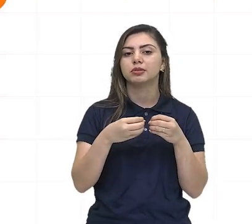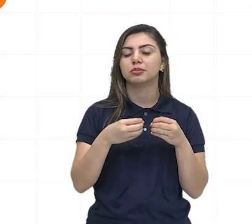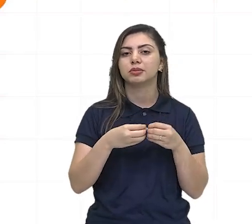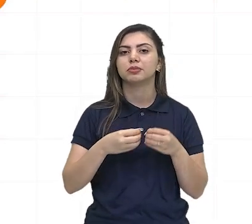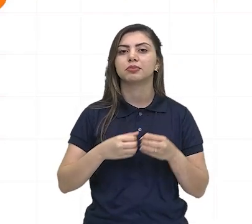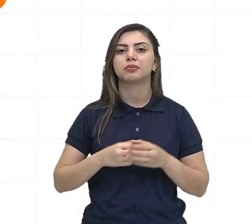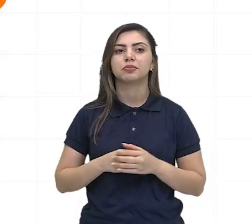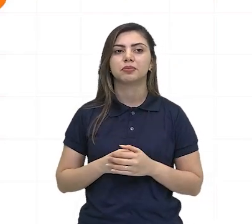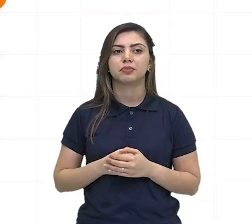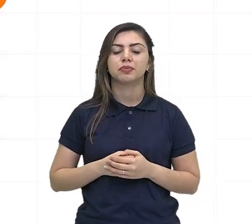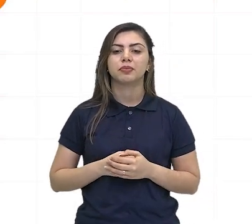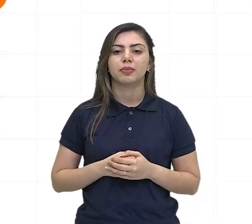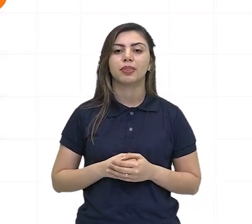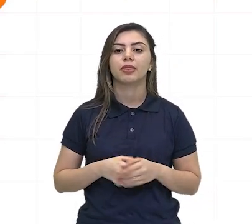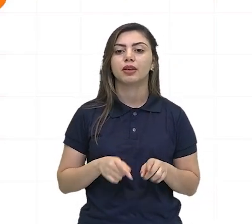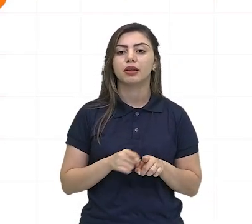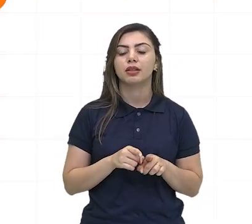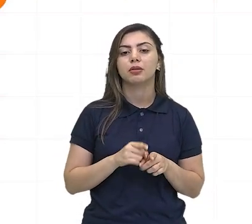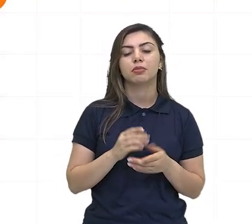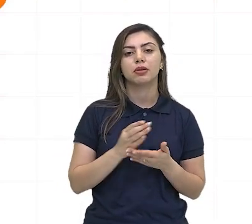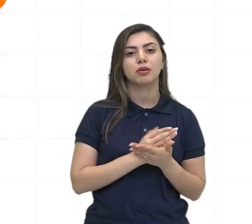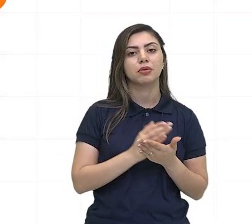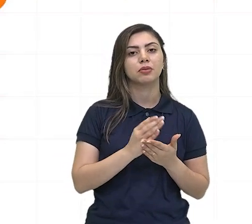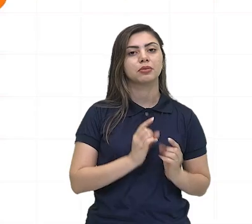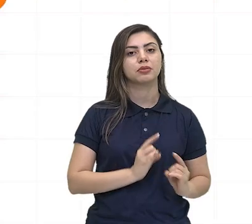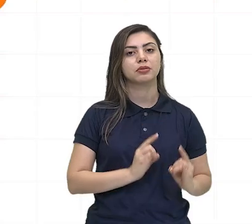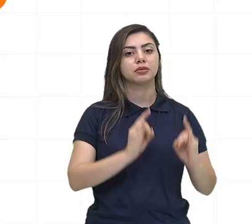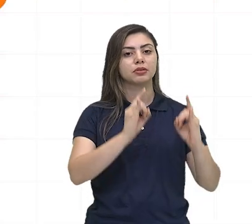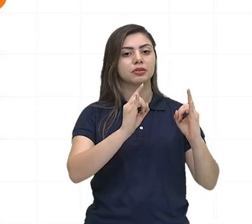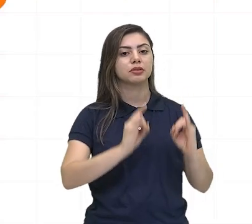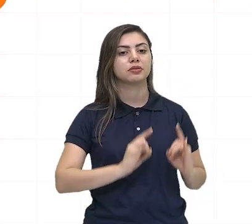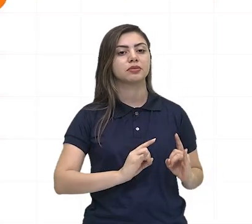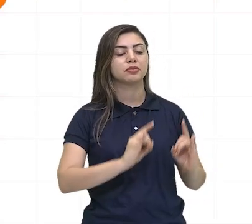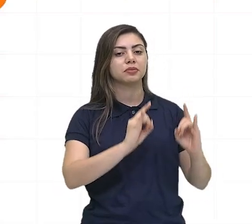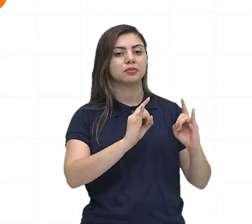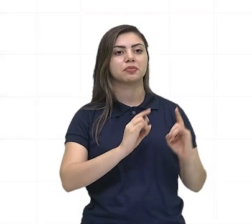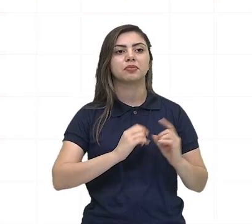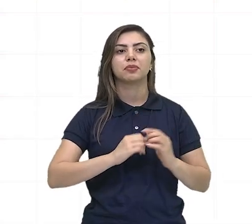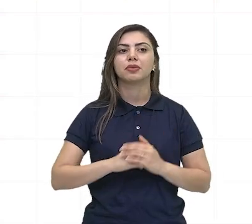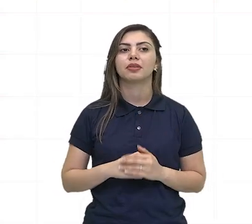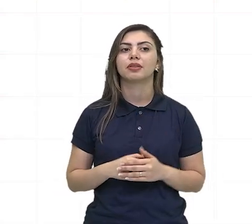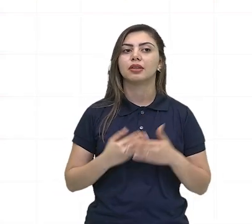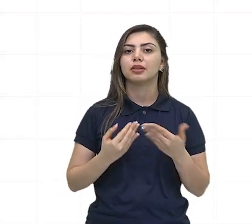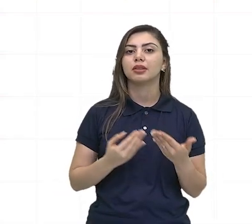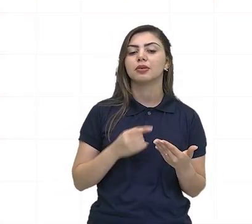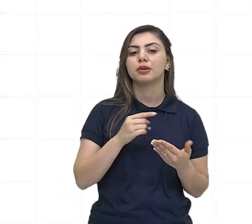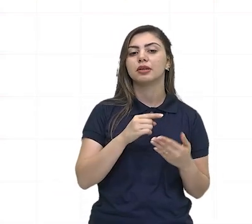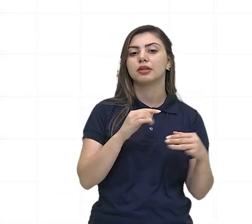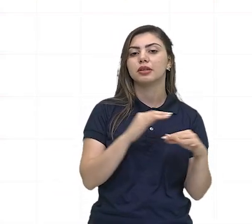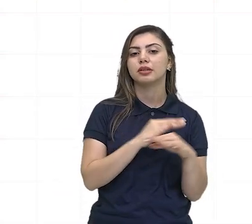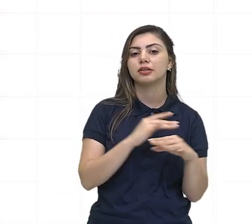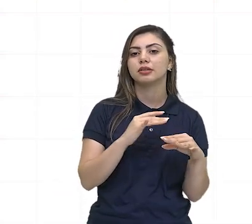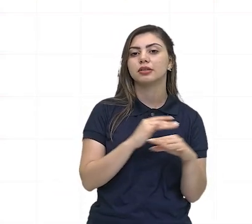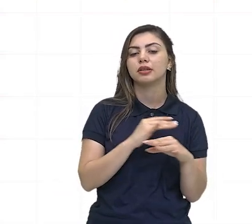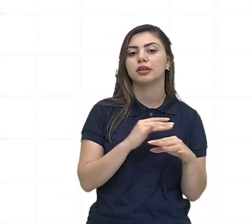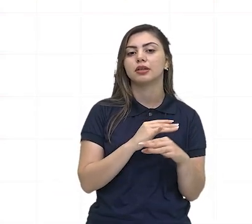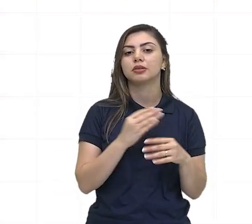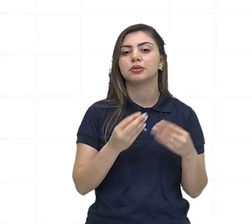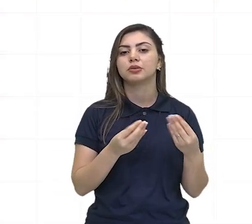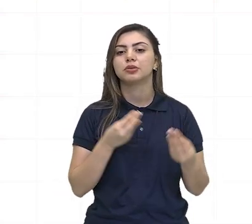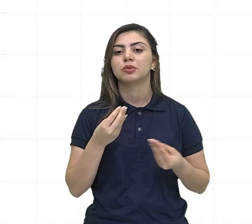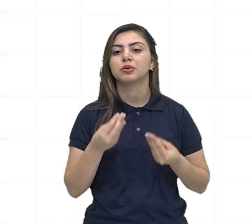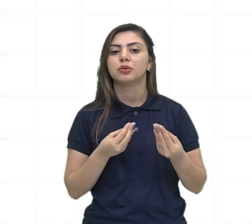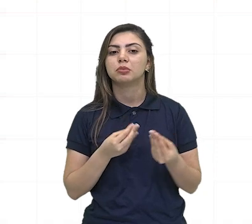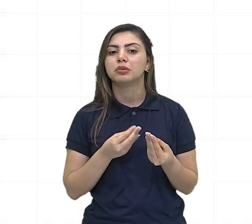outras, e outros edifícios. As cidades, elas contam com serviços